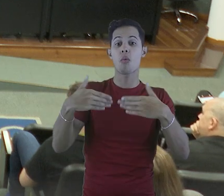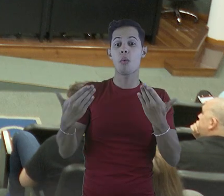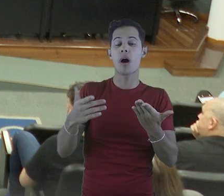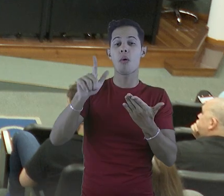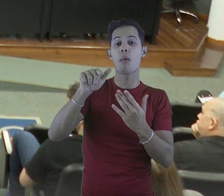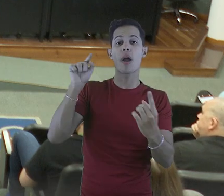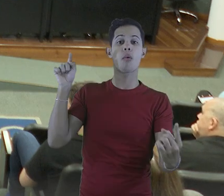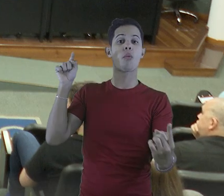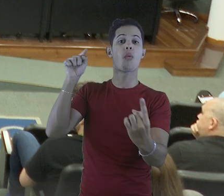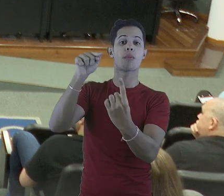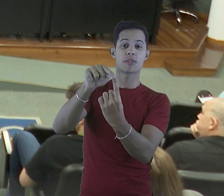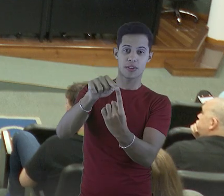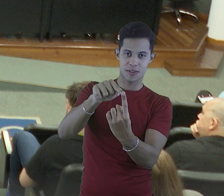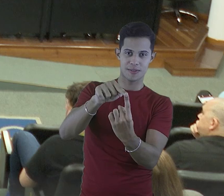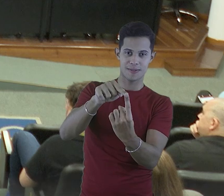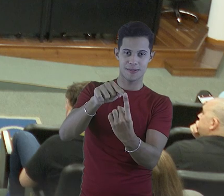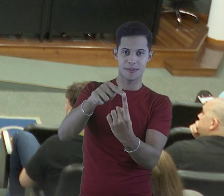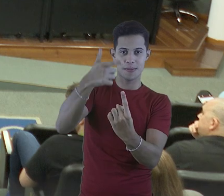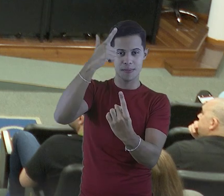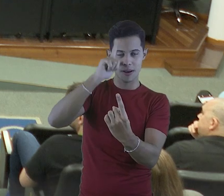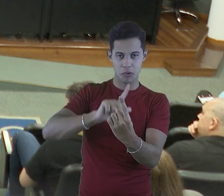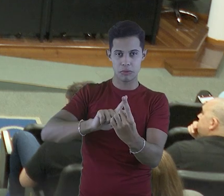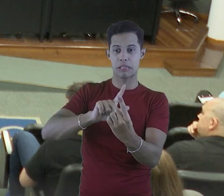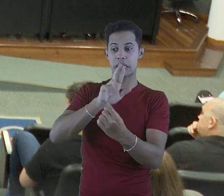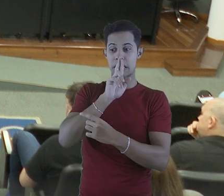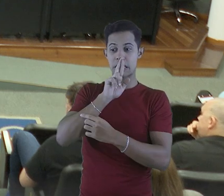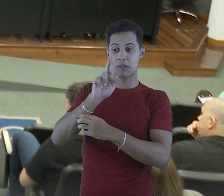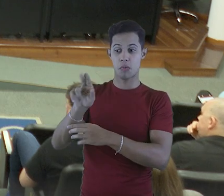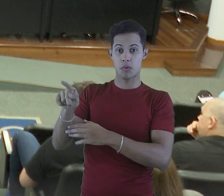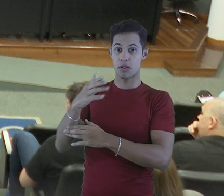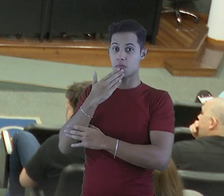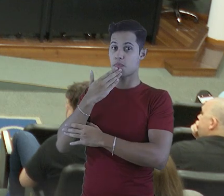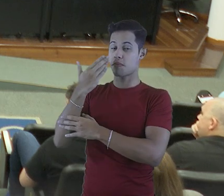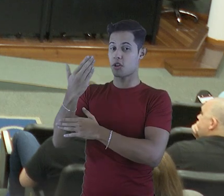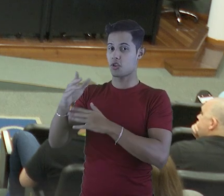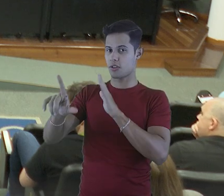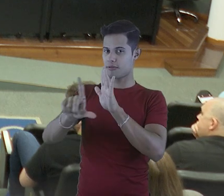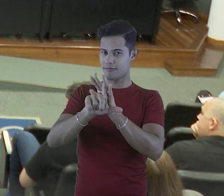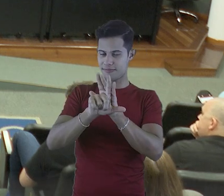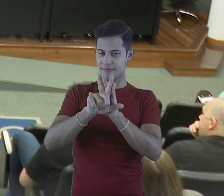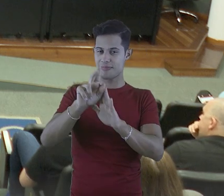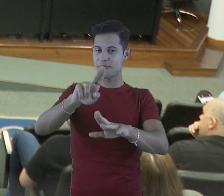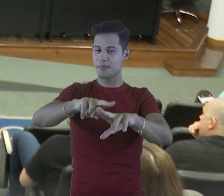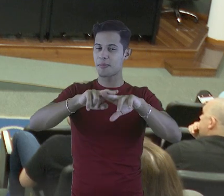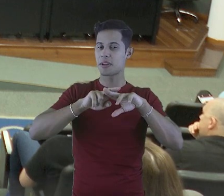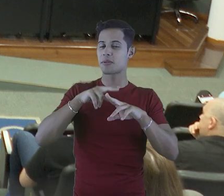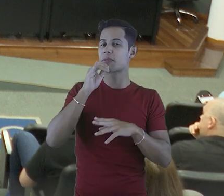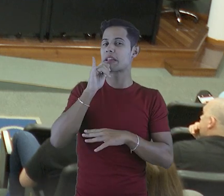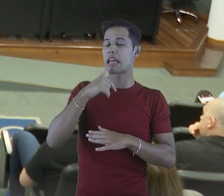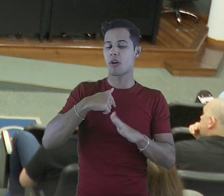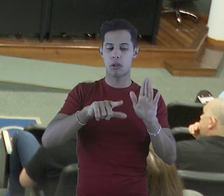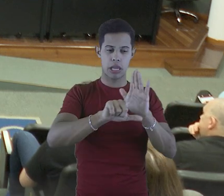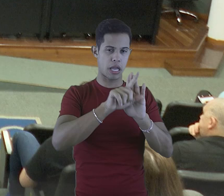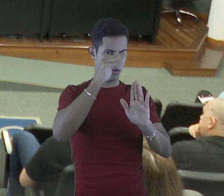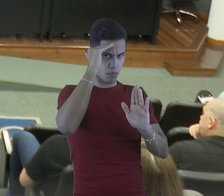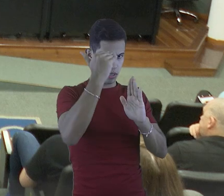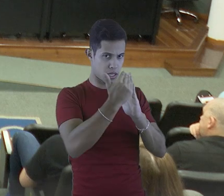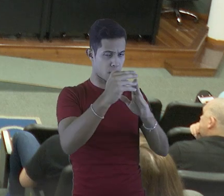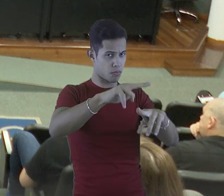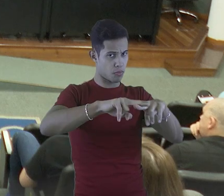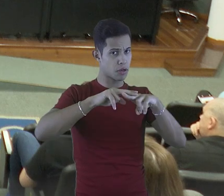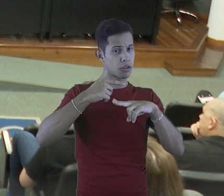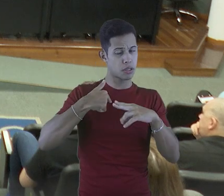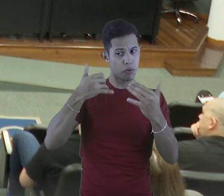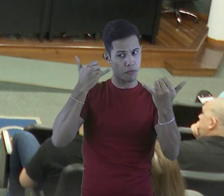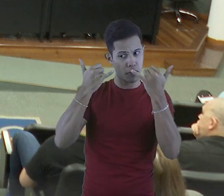finalidade para atender aquela atribuição legal você tem dizer o seguinte olha eu tenho estou cumprindo aqui a legislação e